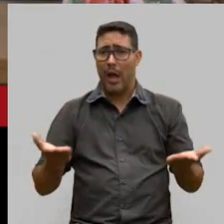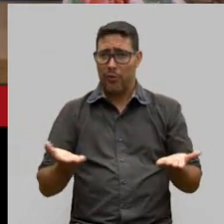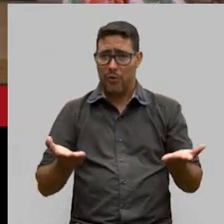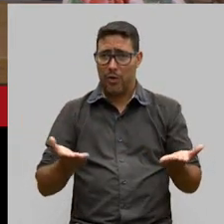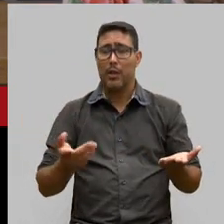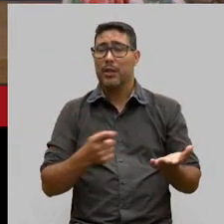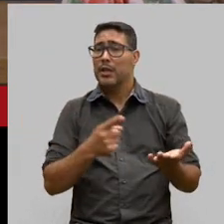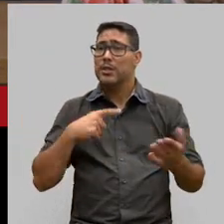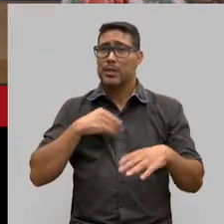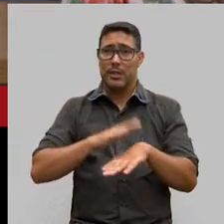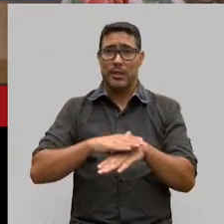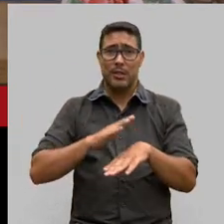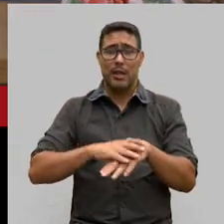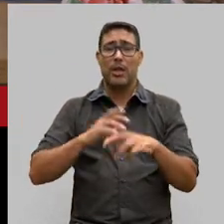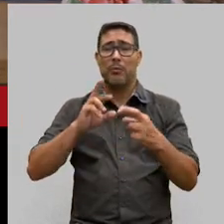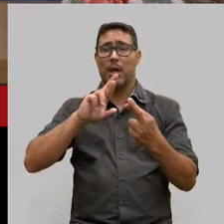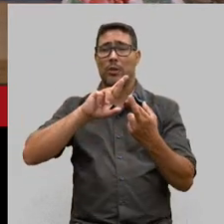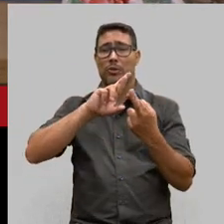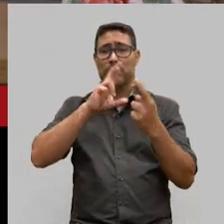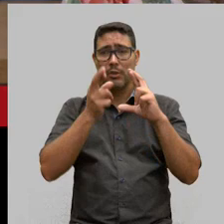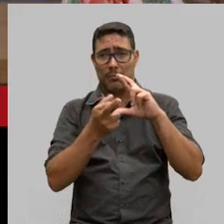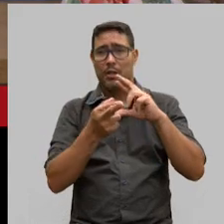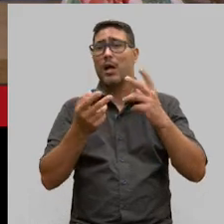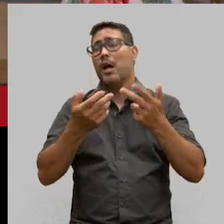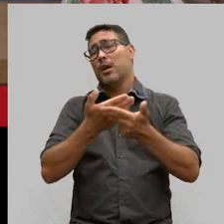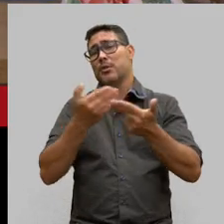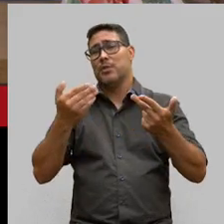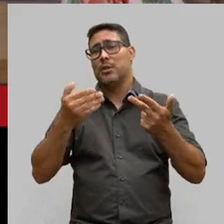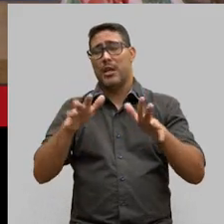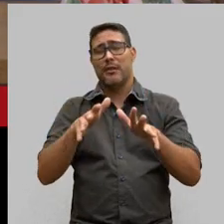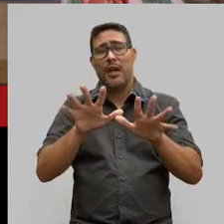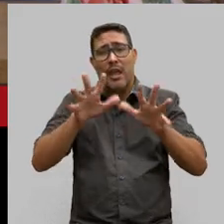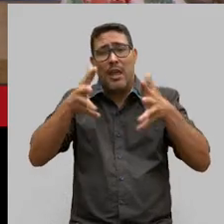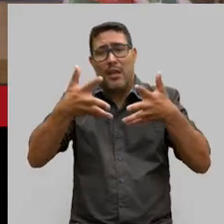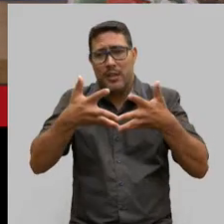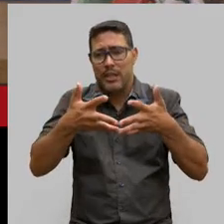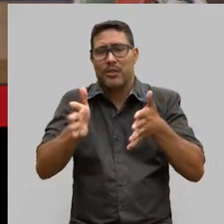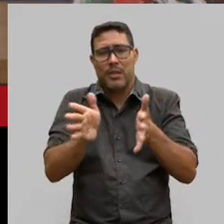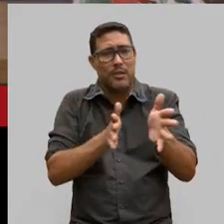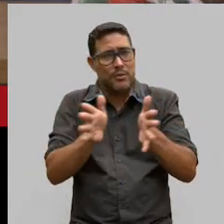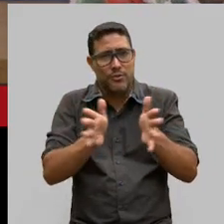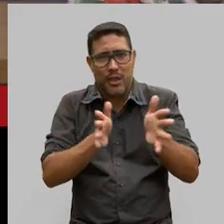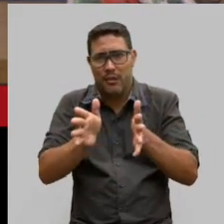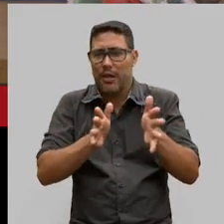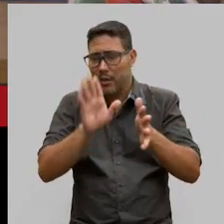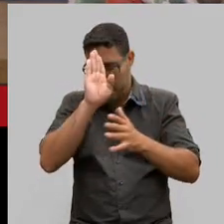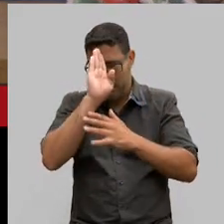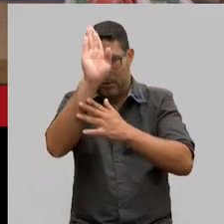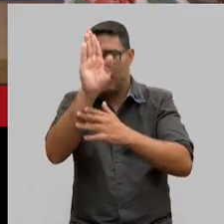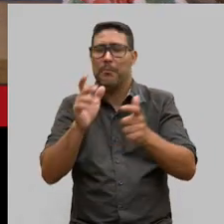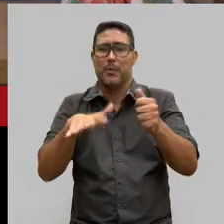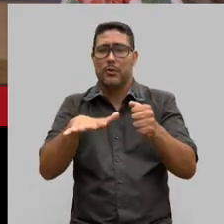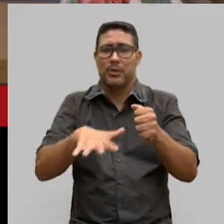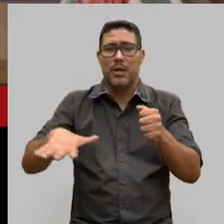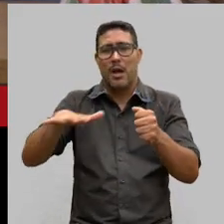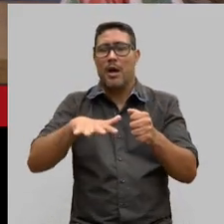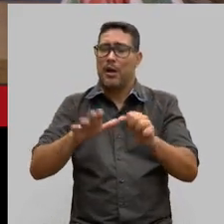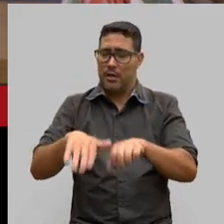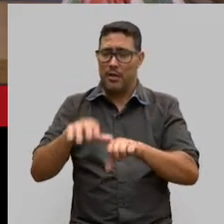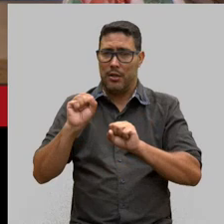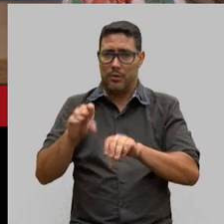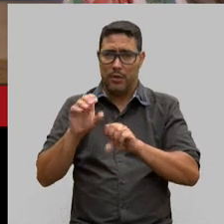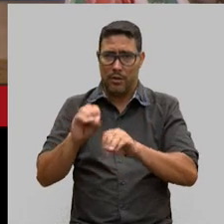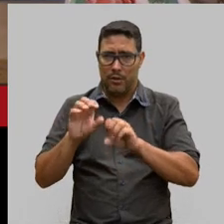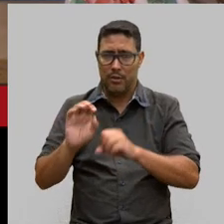e criar essa rede de acesso das políticas públicas seja no campo em especial Educacional seja no campo da Saúde